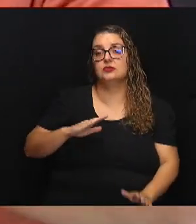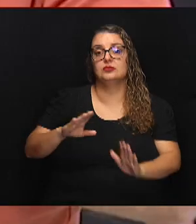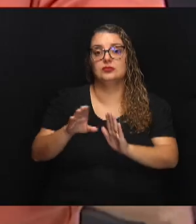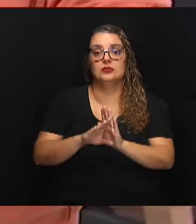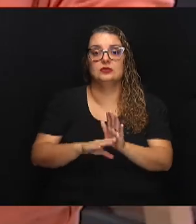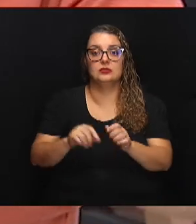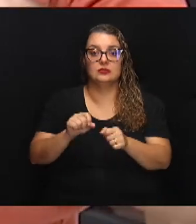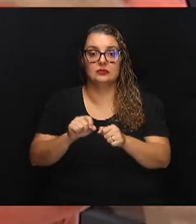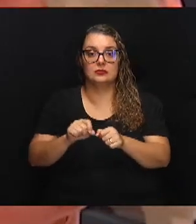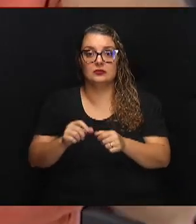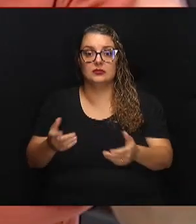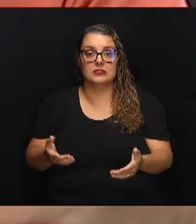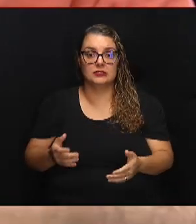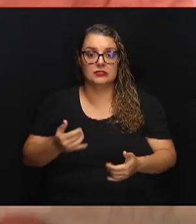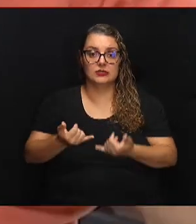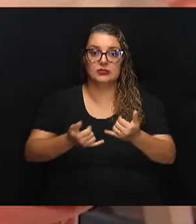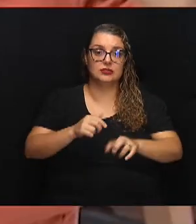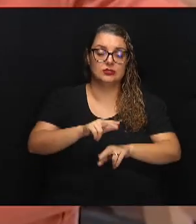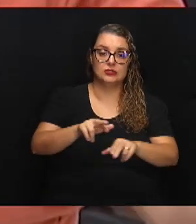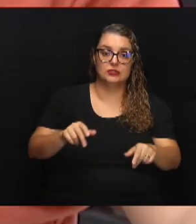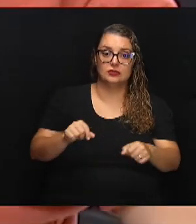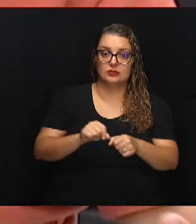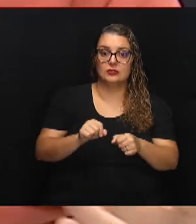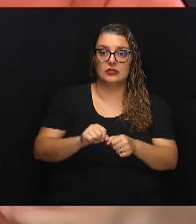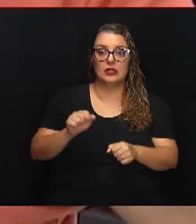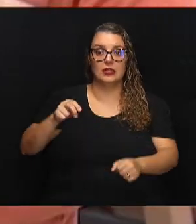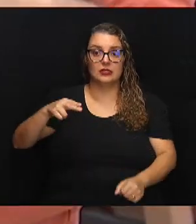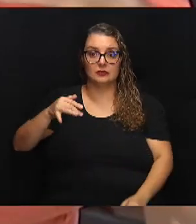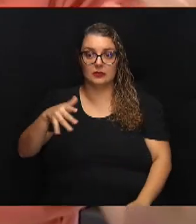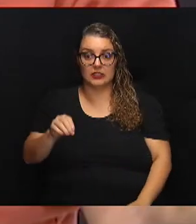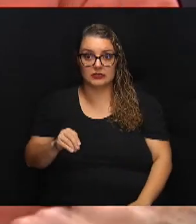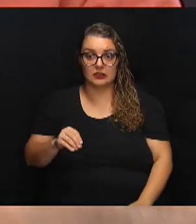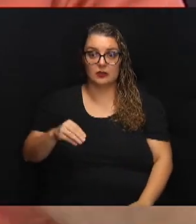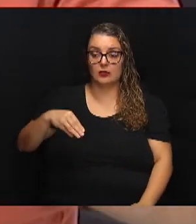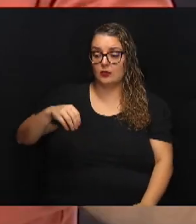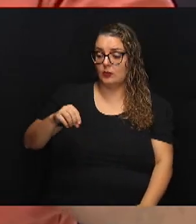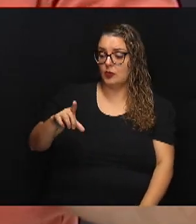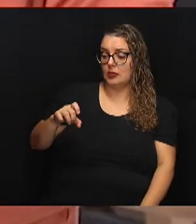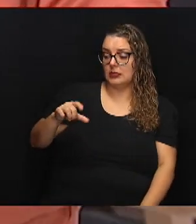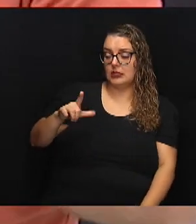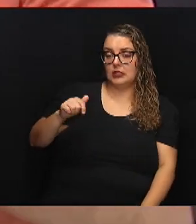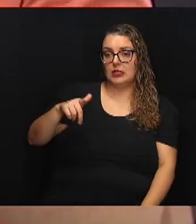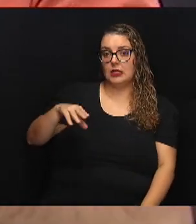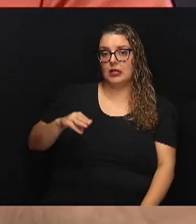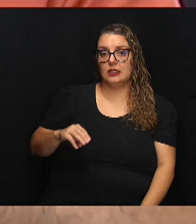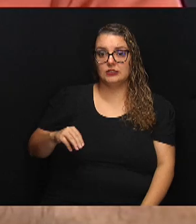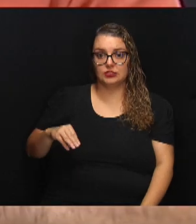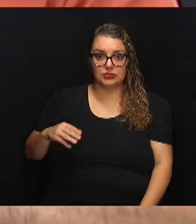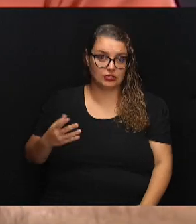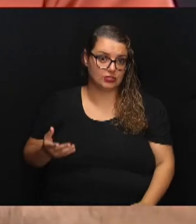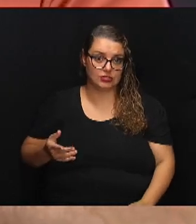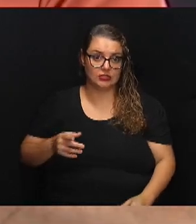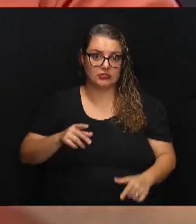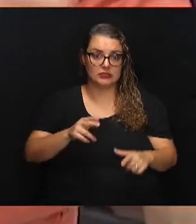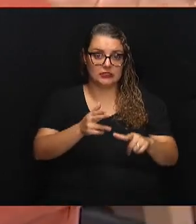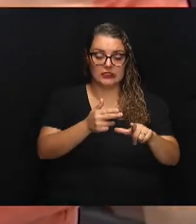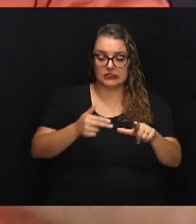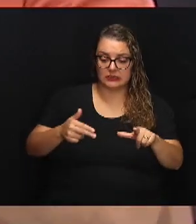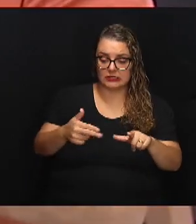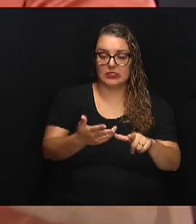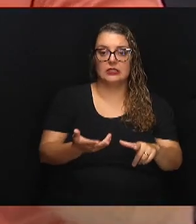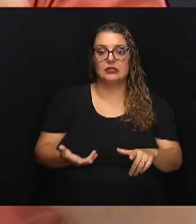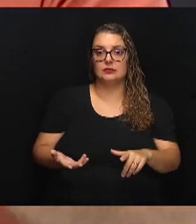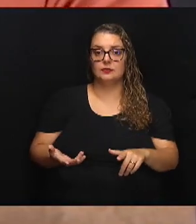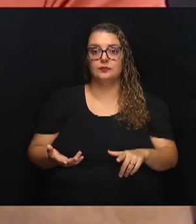fazer jogos, os programas de fazer animação e modelagem, e desenho e ilustração. Então, existe uma